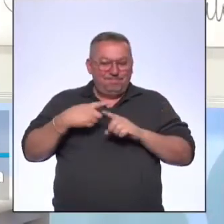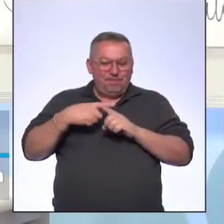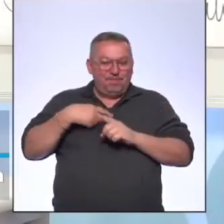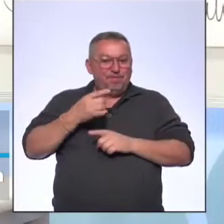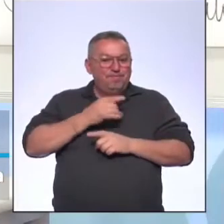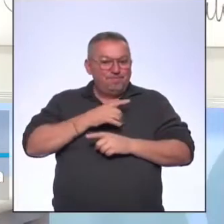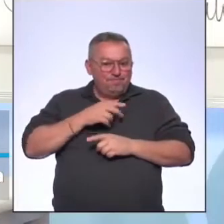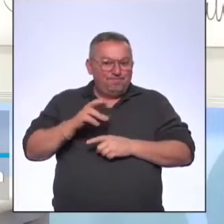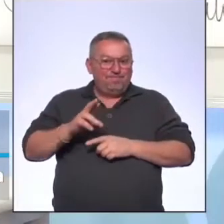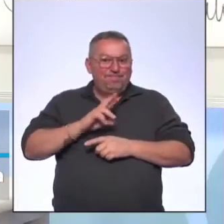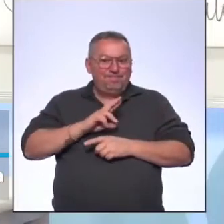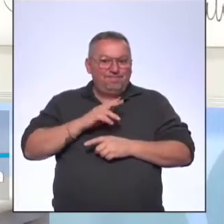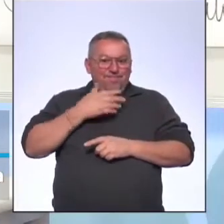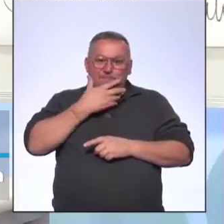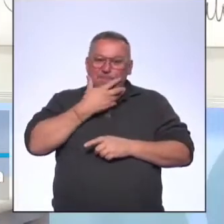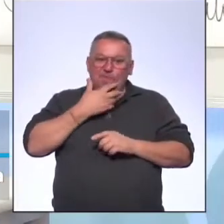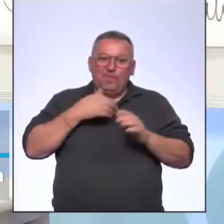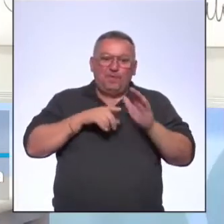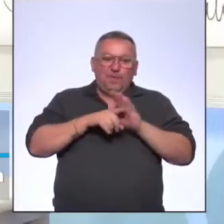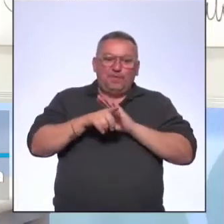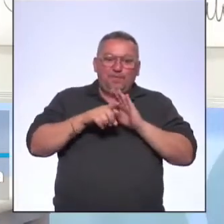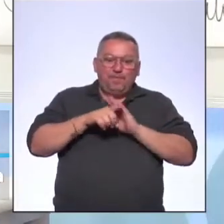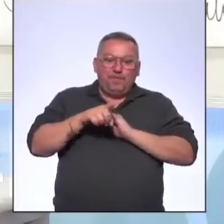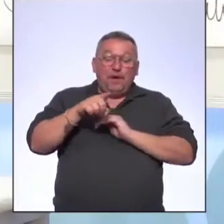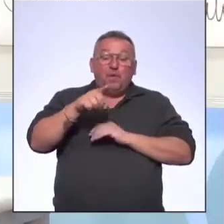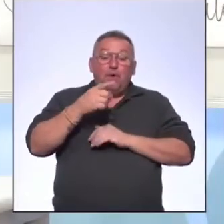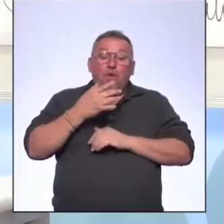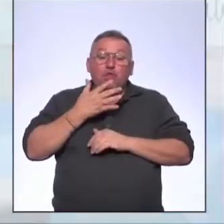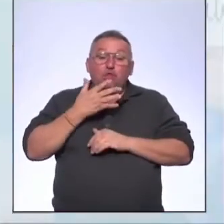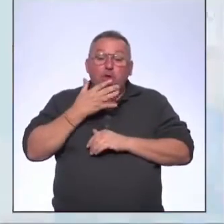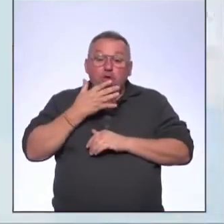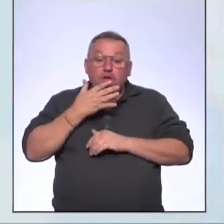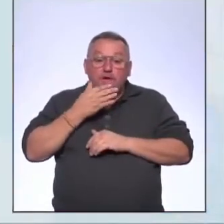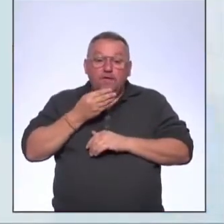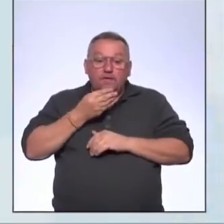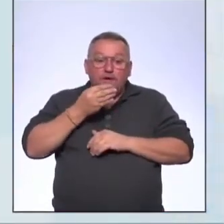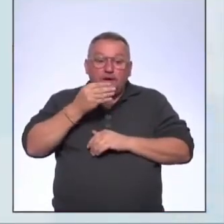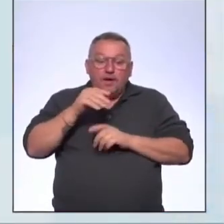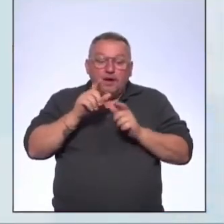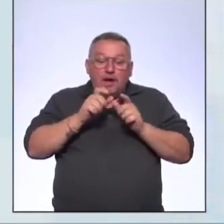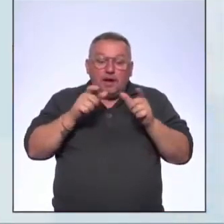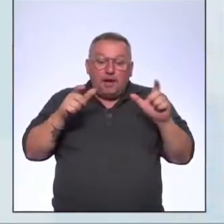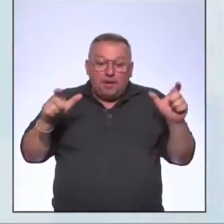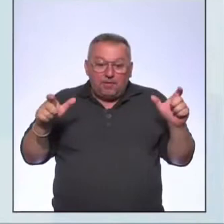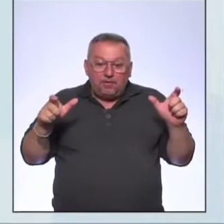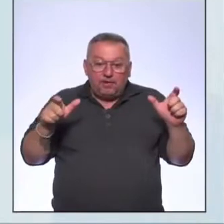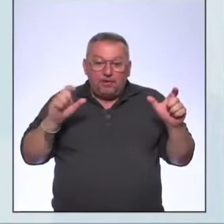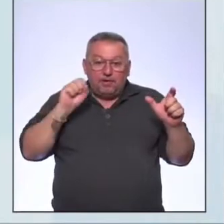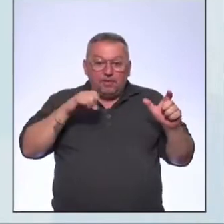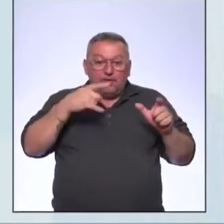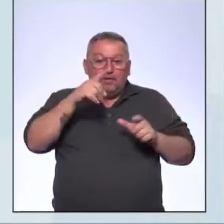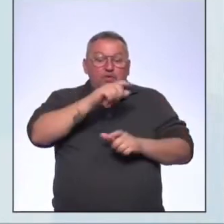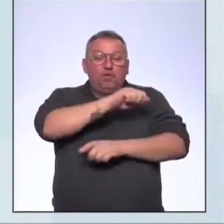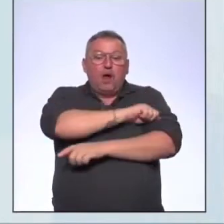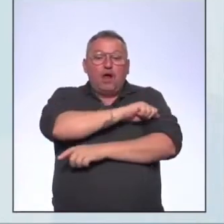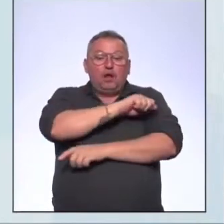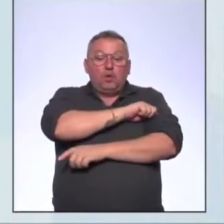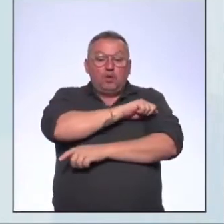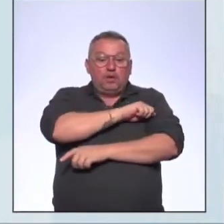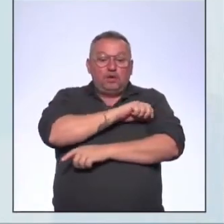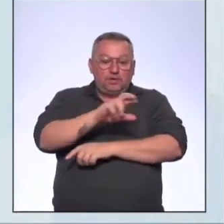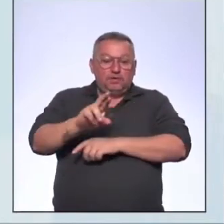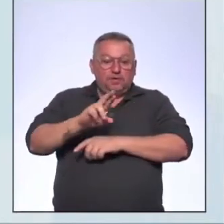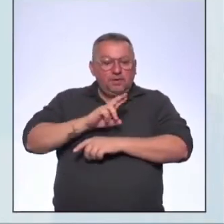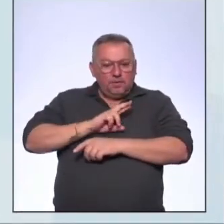da resposta. Então, eu estou perguntando que nota você daria para a gramática se ela fosse sua aluna. Respondam aí